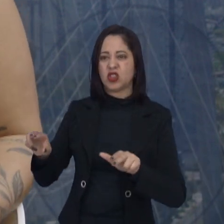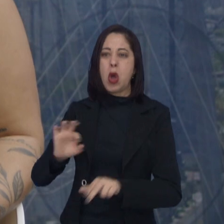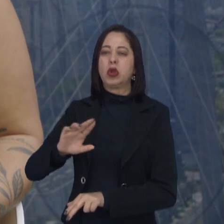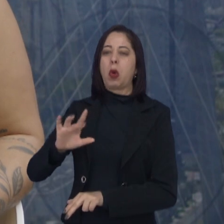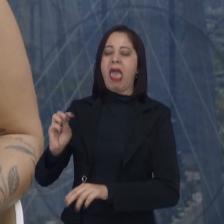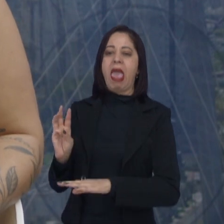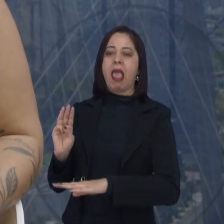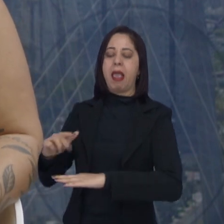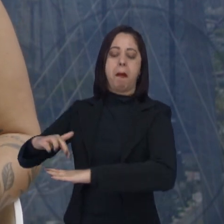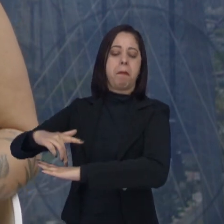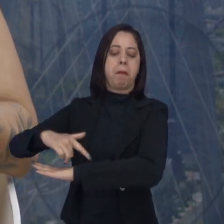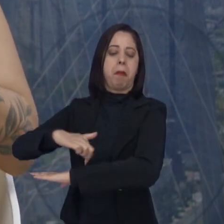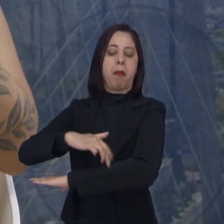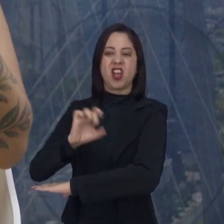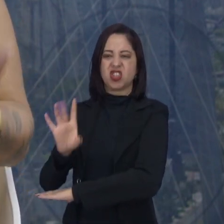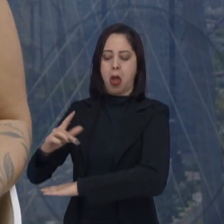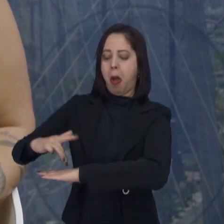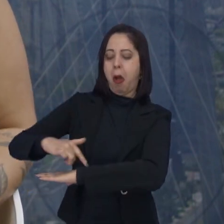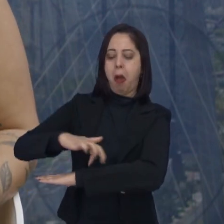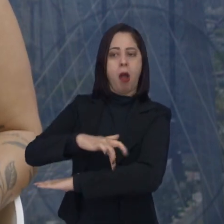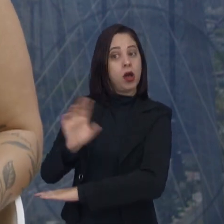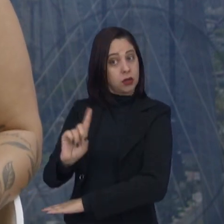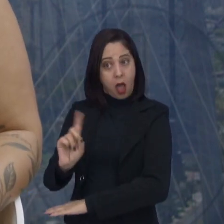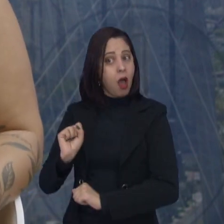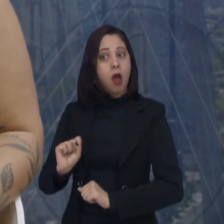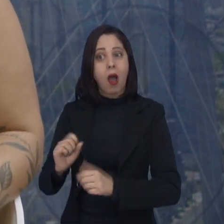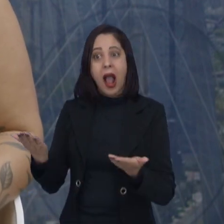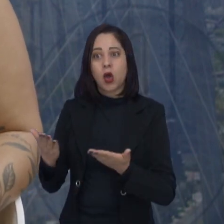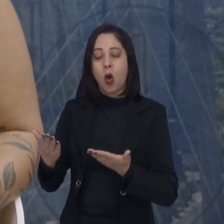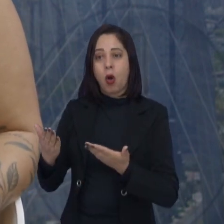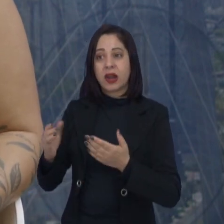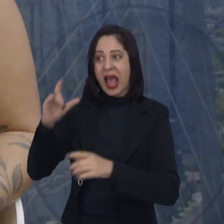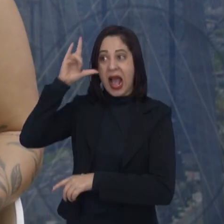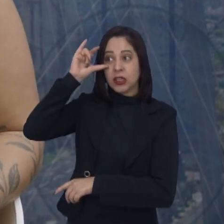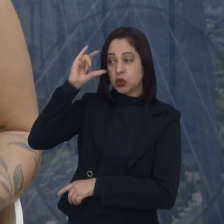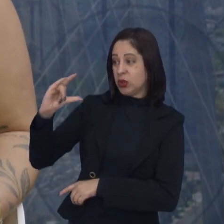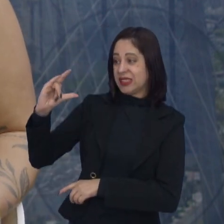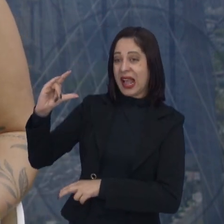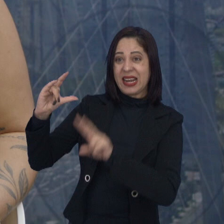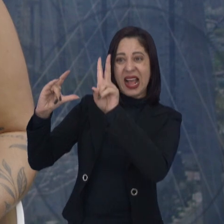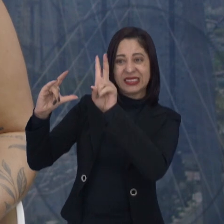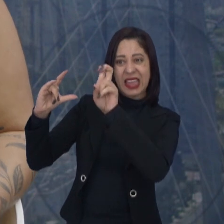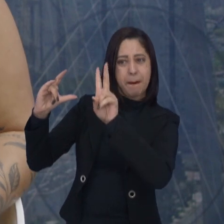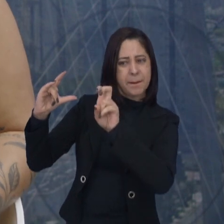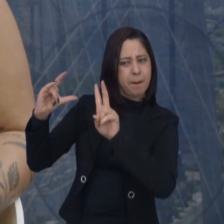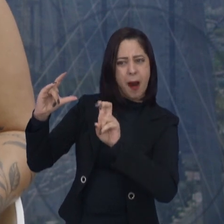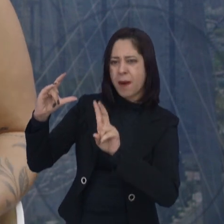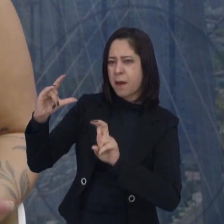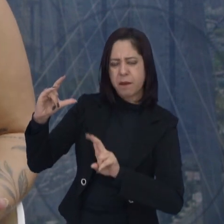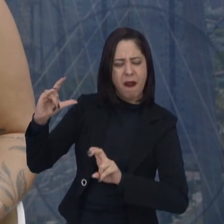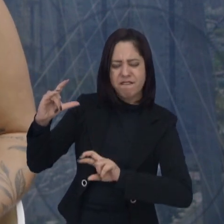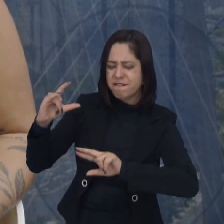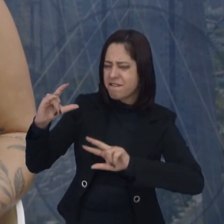pessoas estavam acostumadas a ver, né, a blogueiragem, como alguns chamam. Então hoje realmente ele tem um espaço maior para